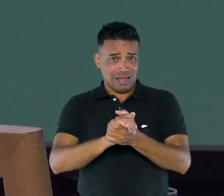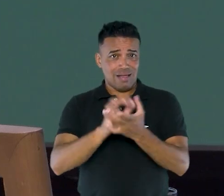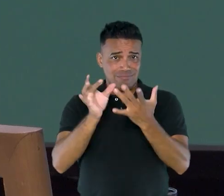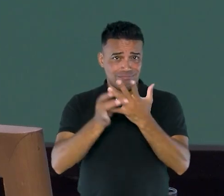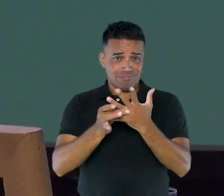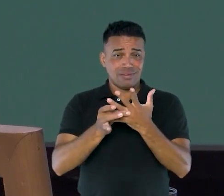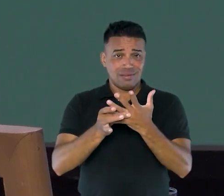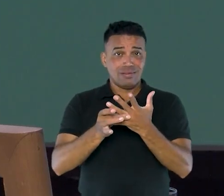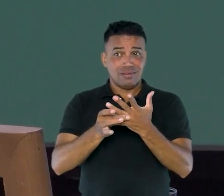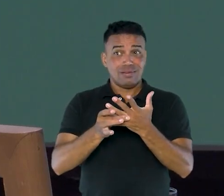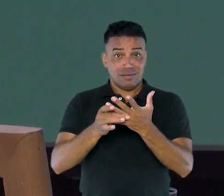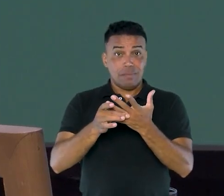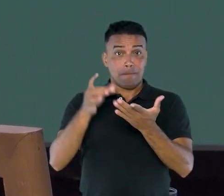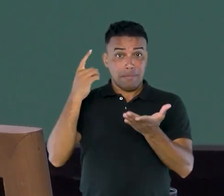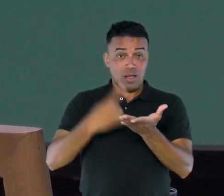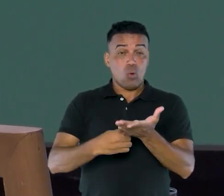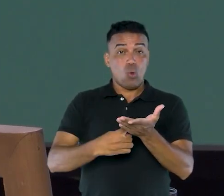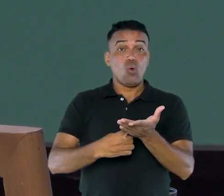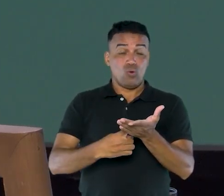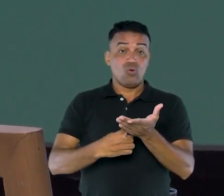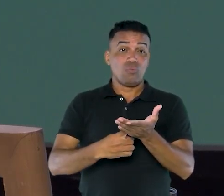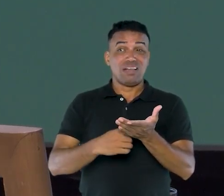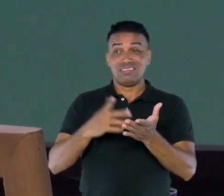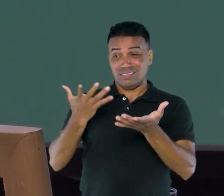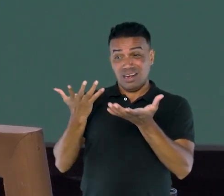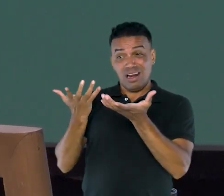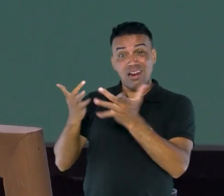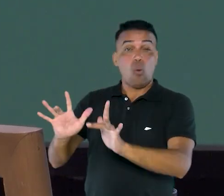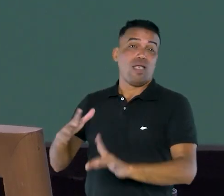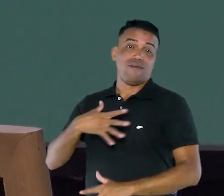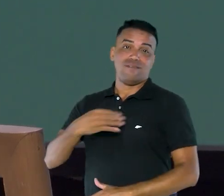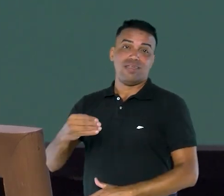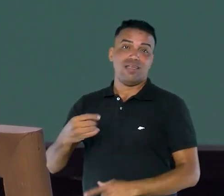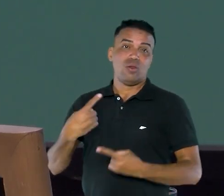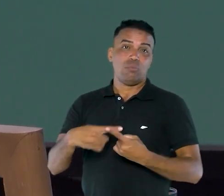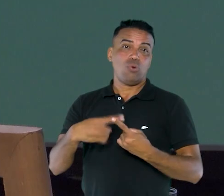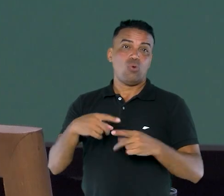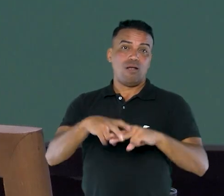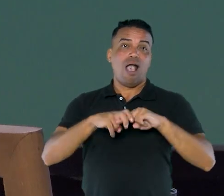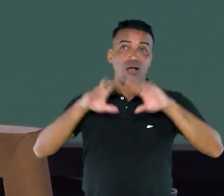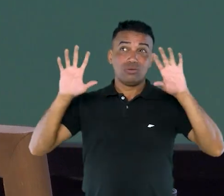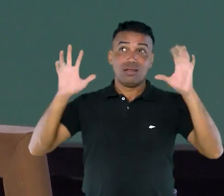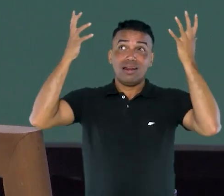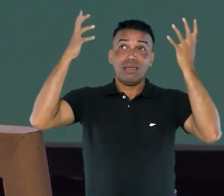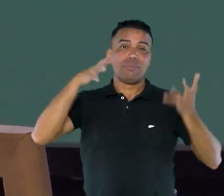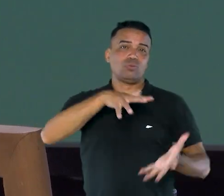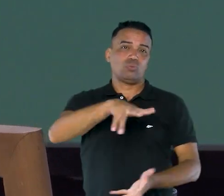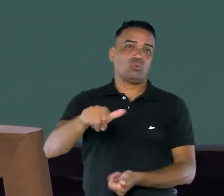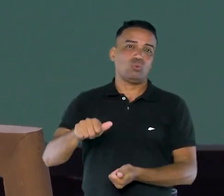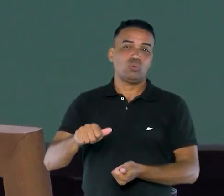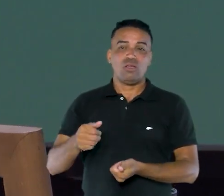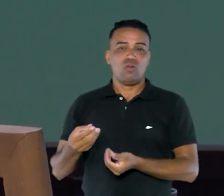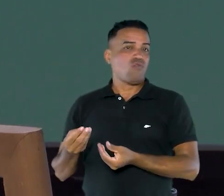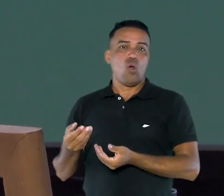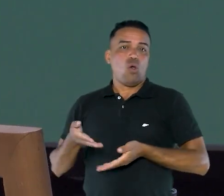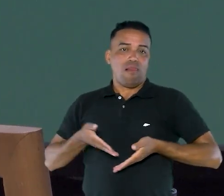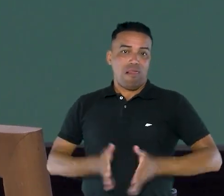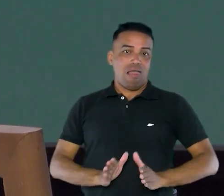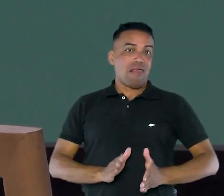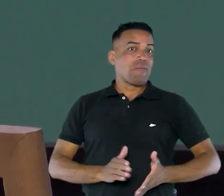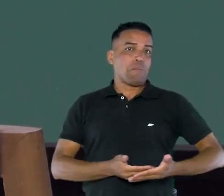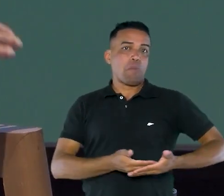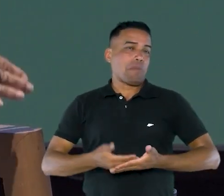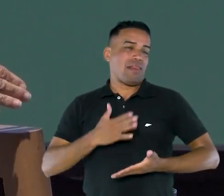o casamento e não vai ter filhos pela crise climática. Está muito comum isso, né? Então, não vou botar filho nesse